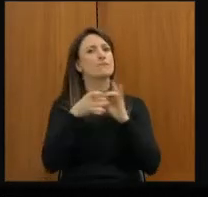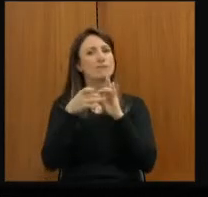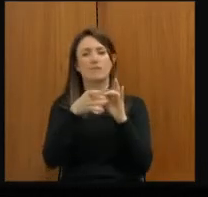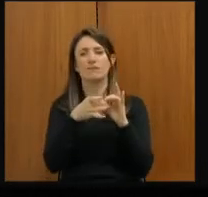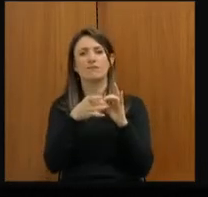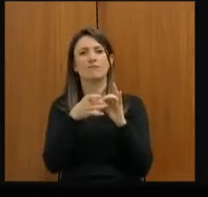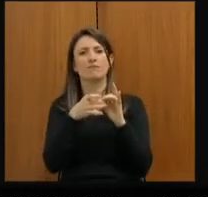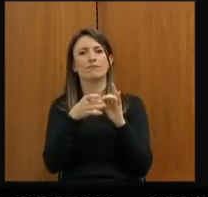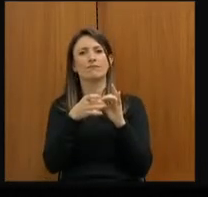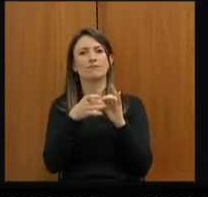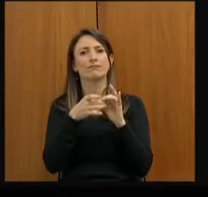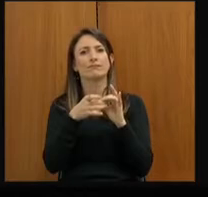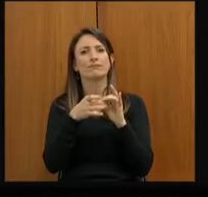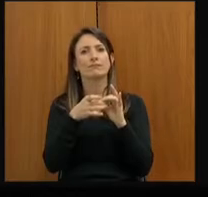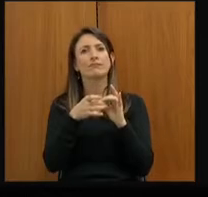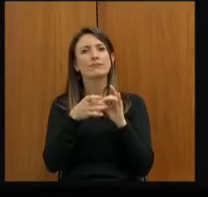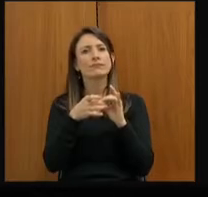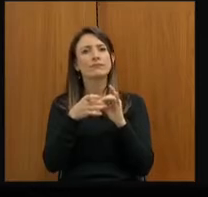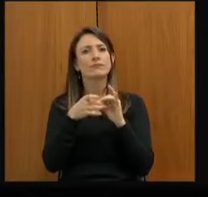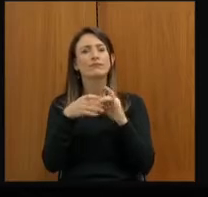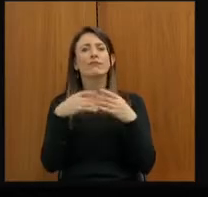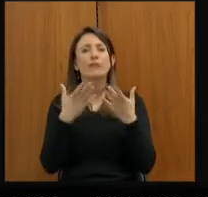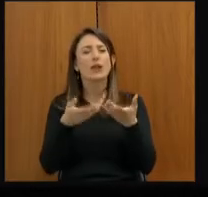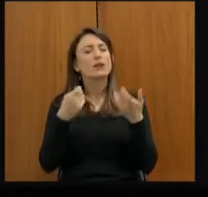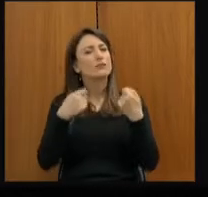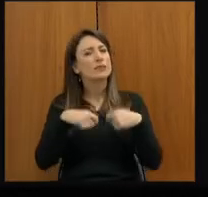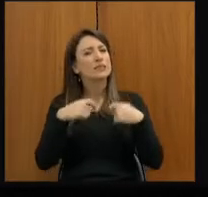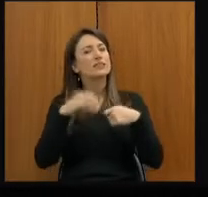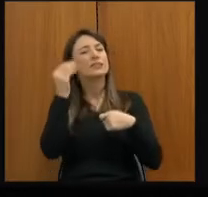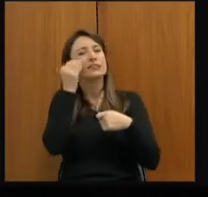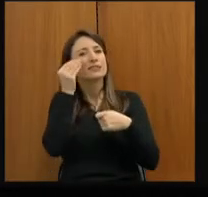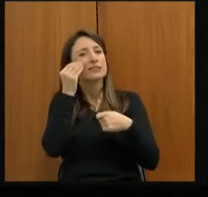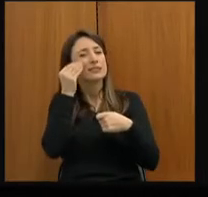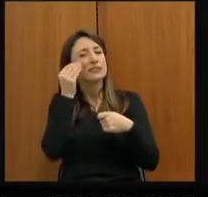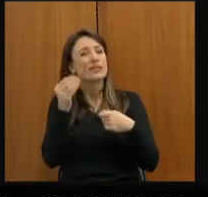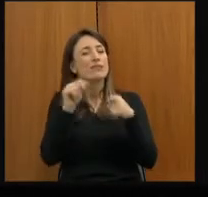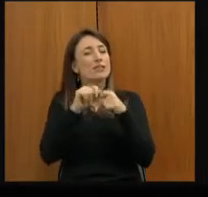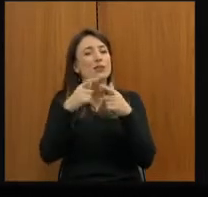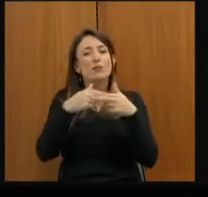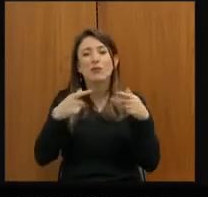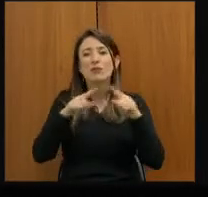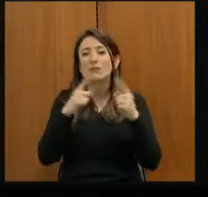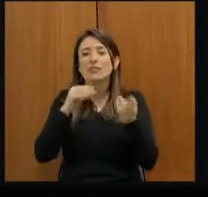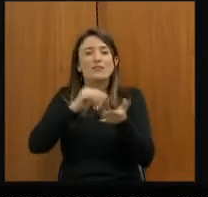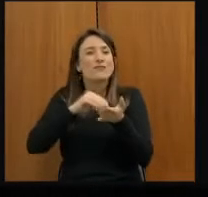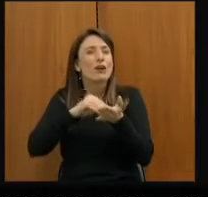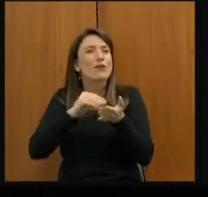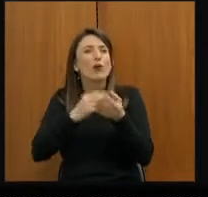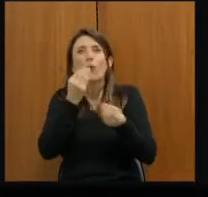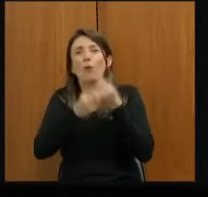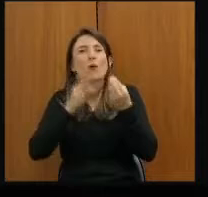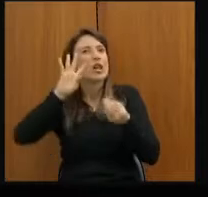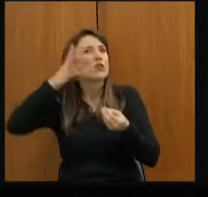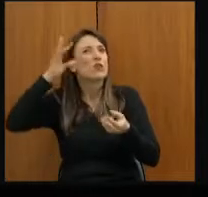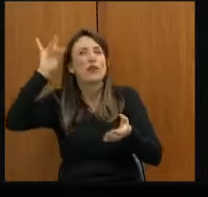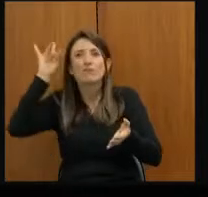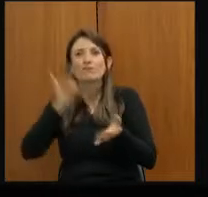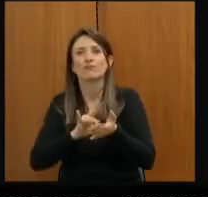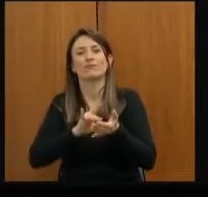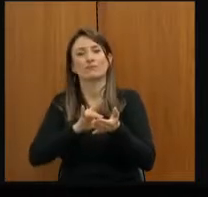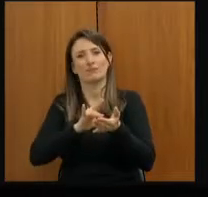solução que vá a efetividade do problema E aí